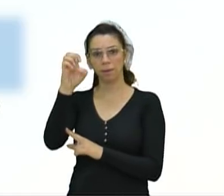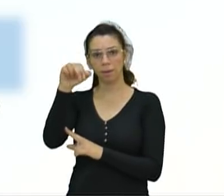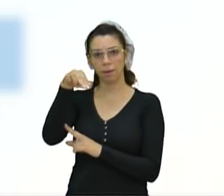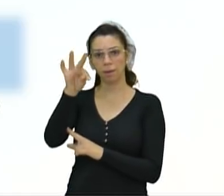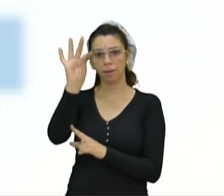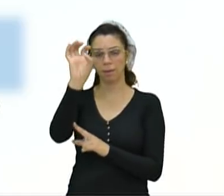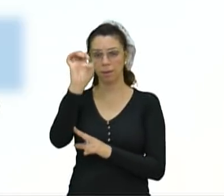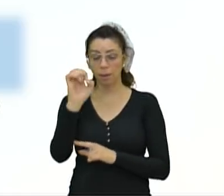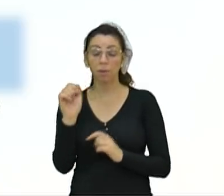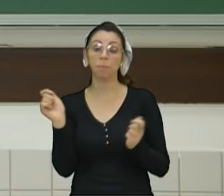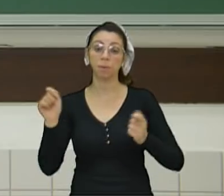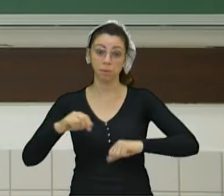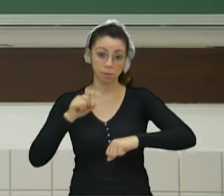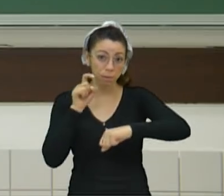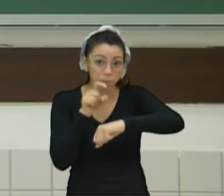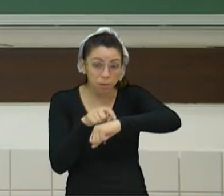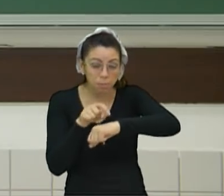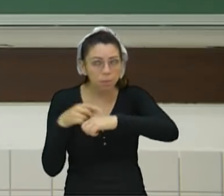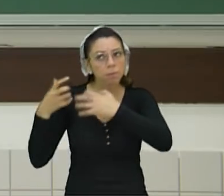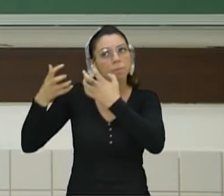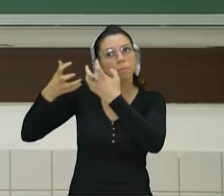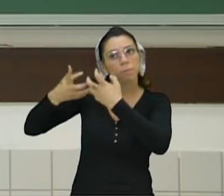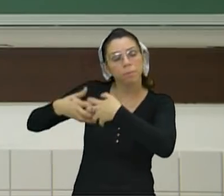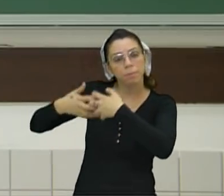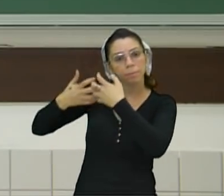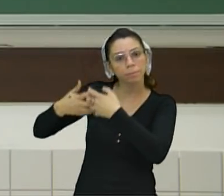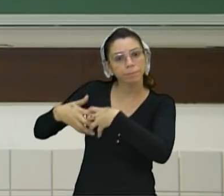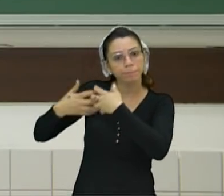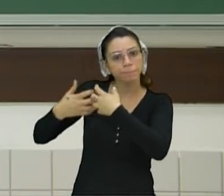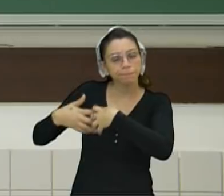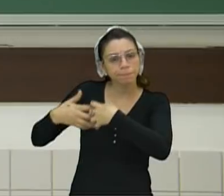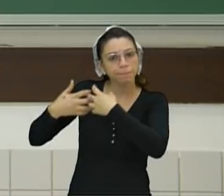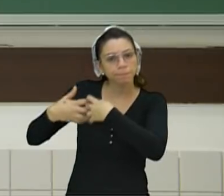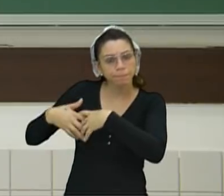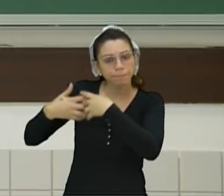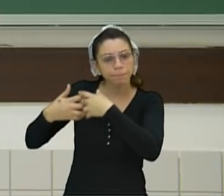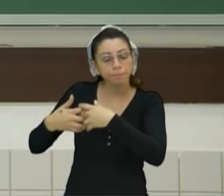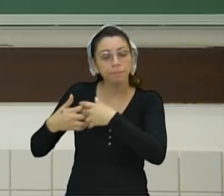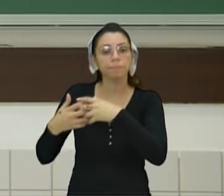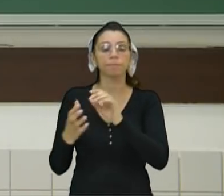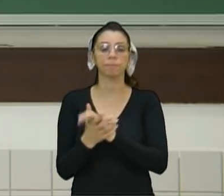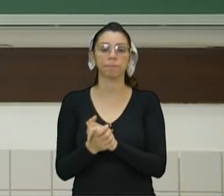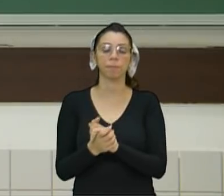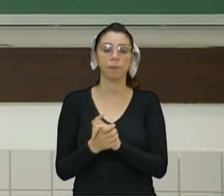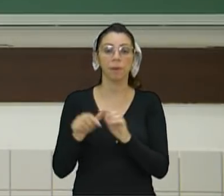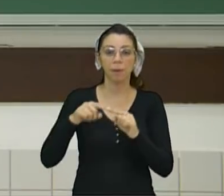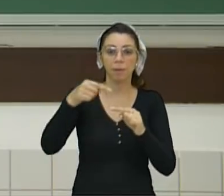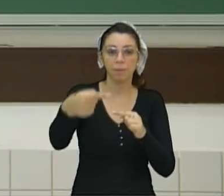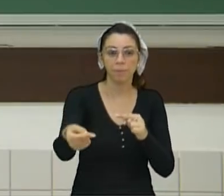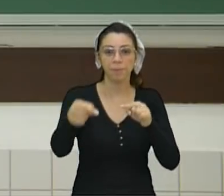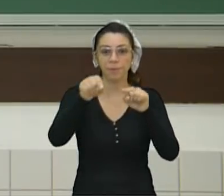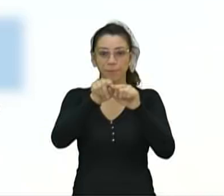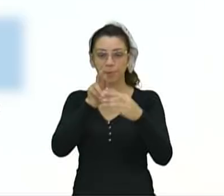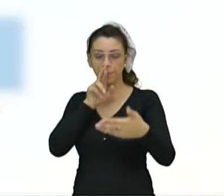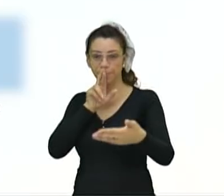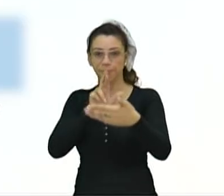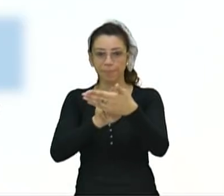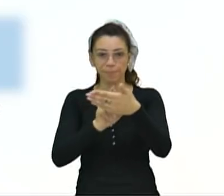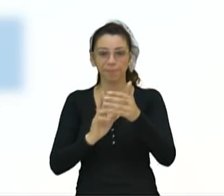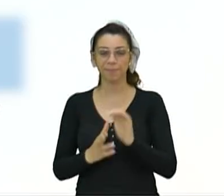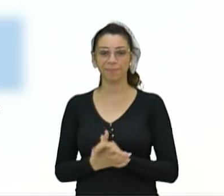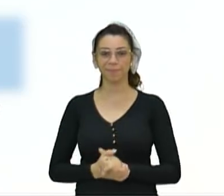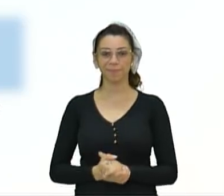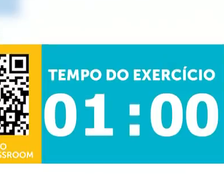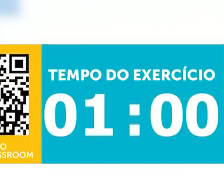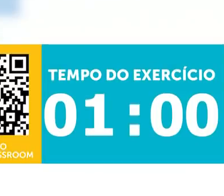para vocês pensarem, tá bom? Isso ajuda muito na hora de resolver o exercício. Então, um tempinho e já volto aí com a resposta.